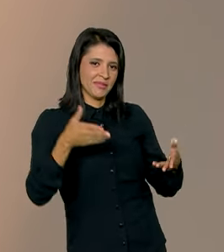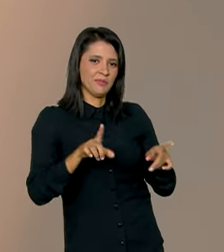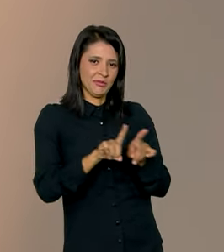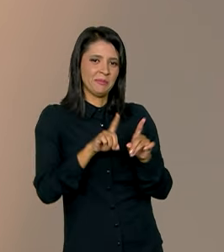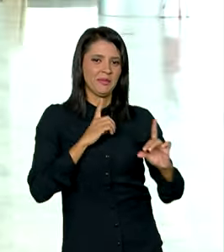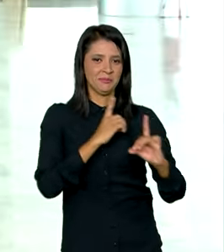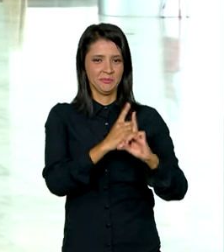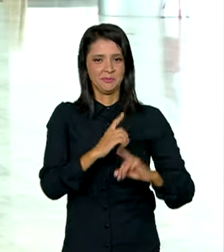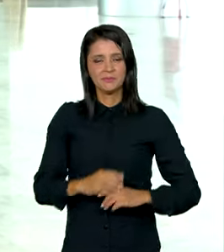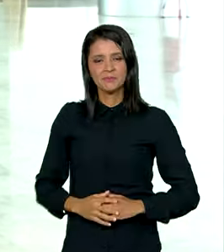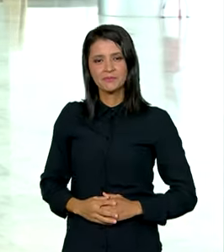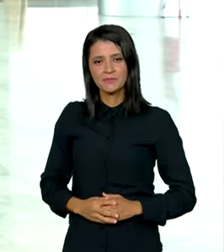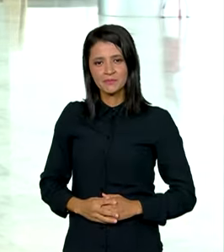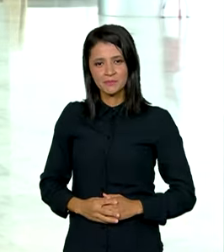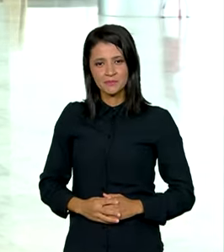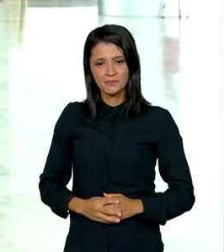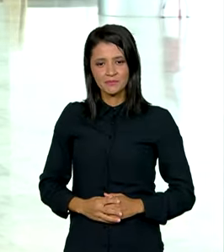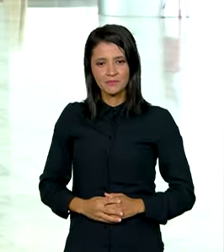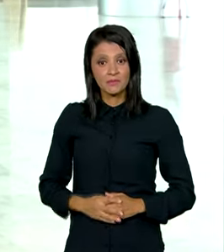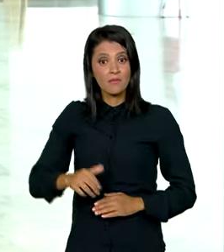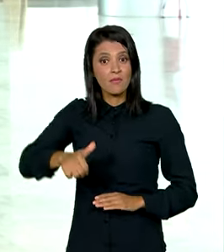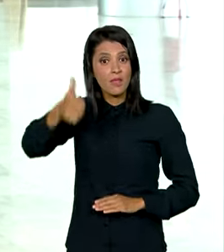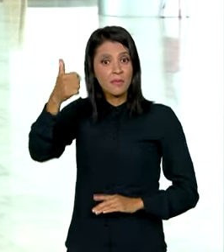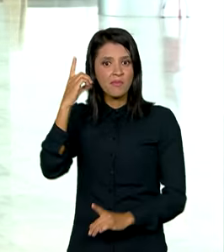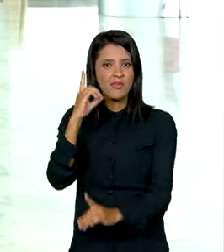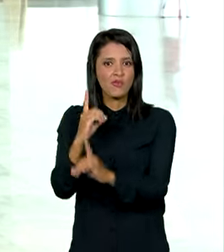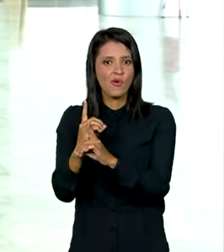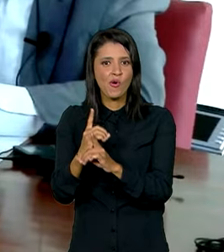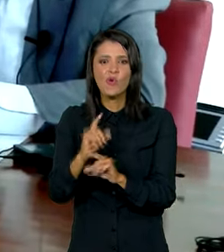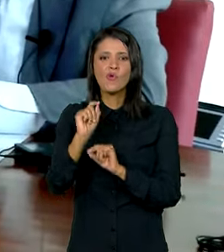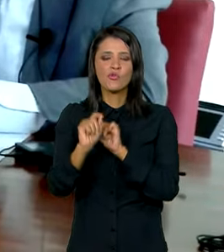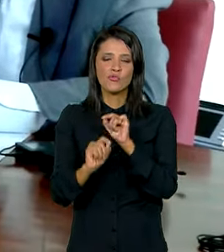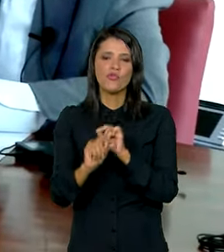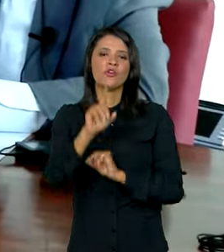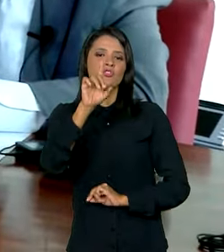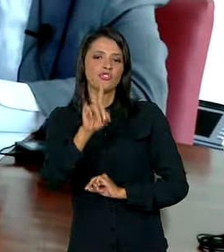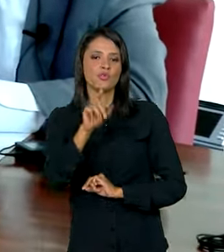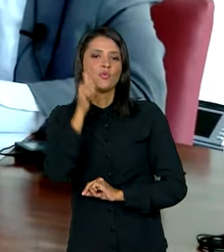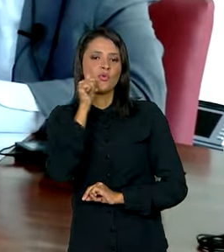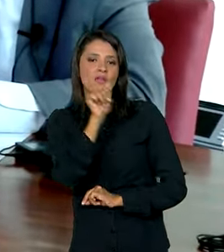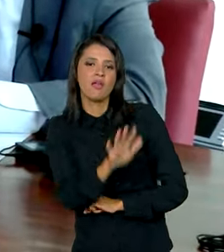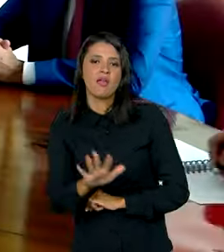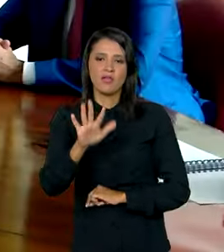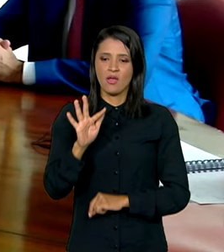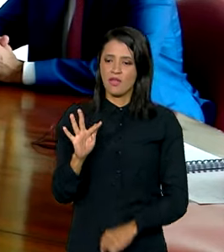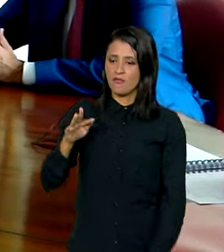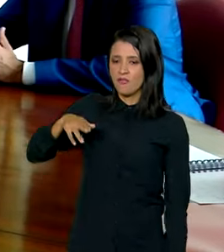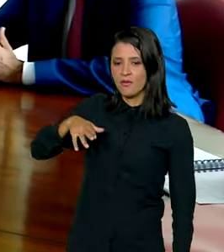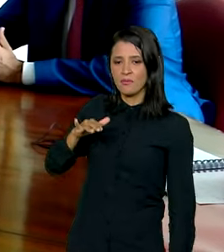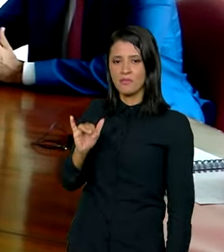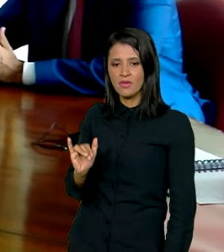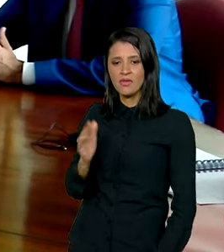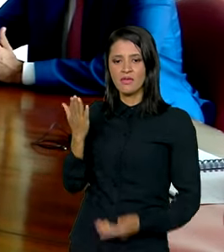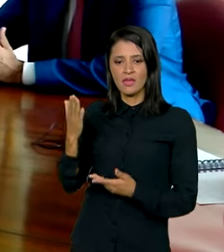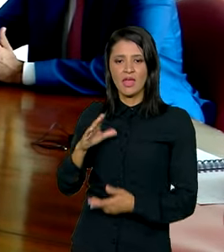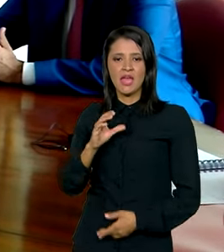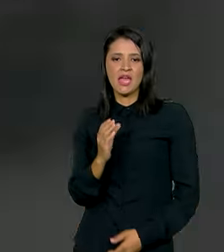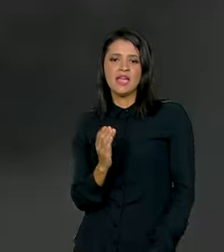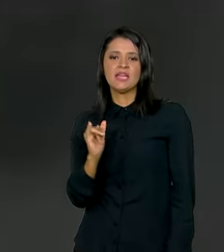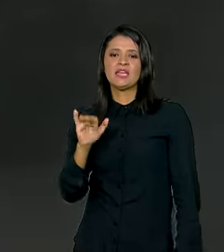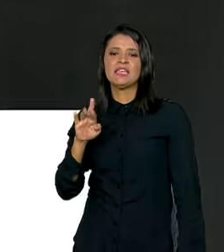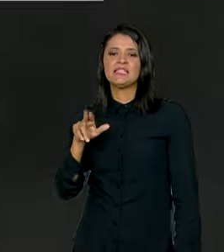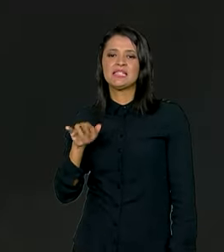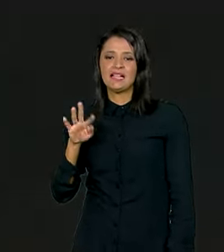encontros. O primeiro encontro foi com a diretora-geral do FMI, Cristalina